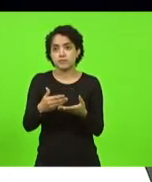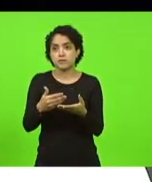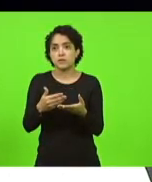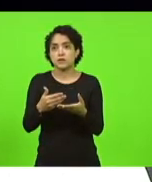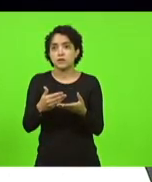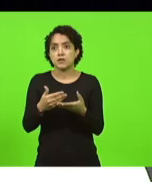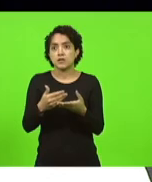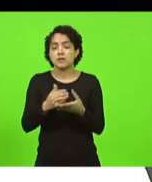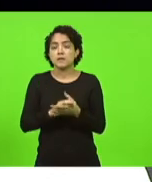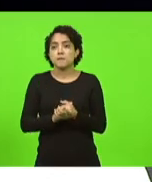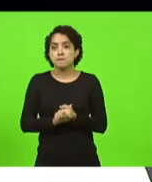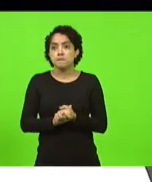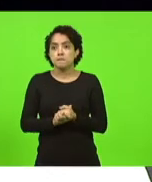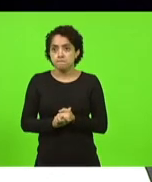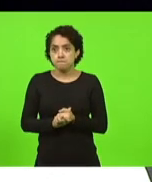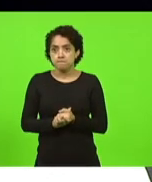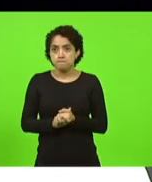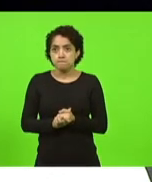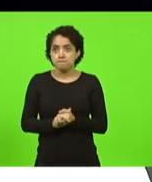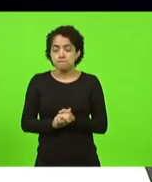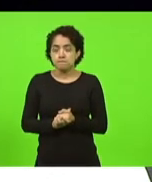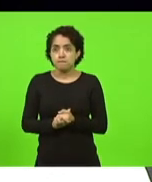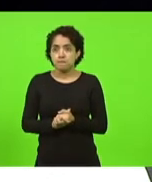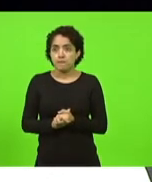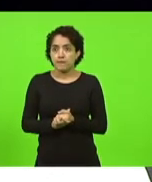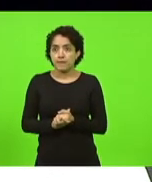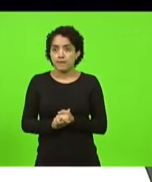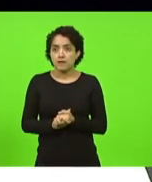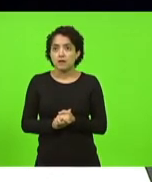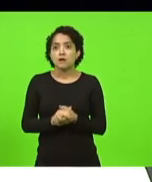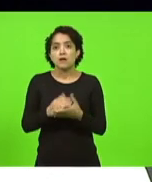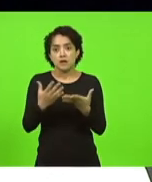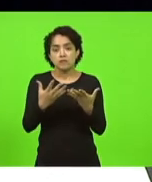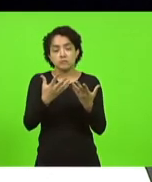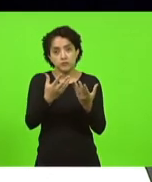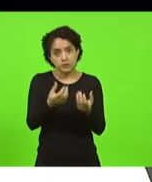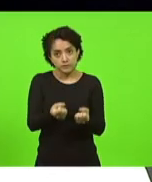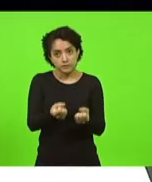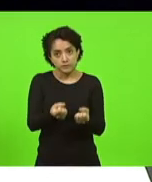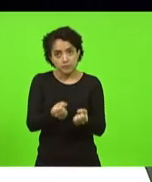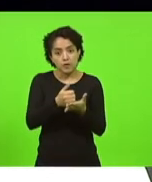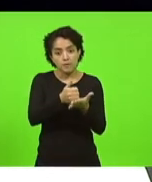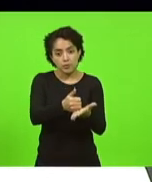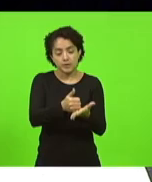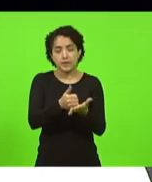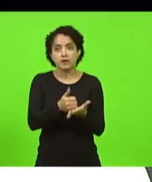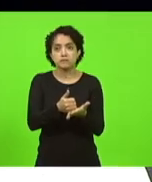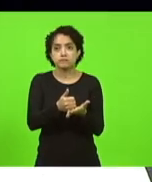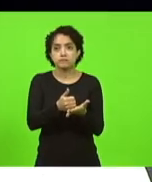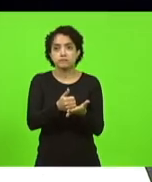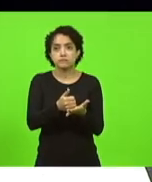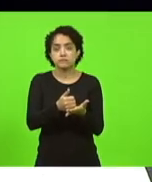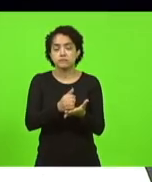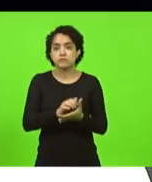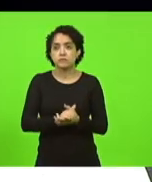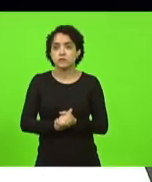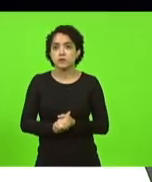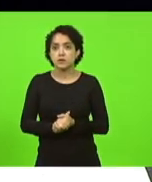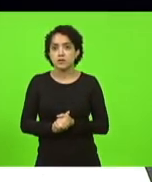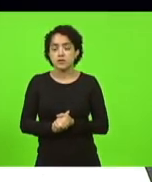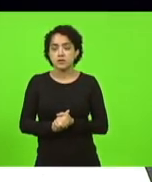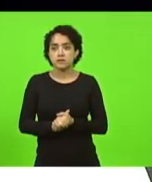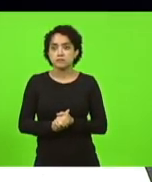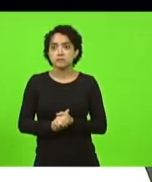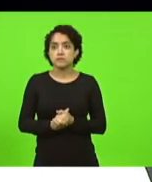encaminhamento de voto, é o voto a favor. E acho que fui